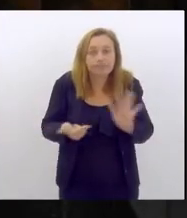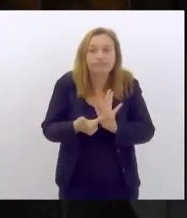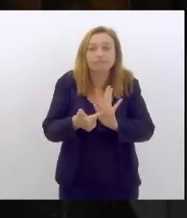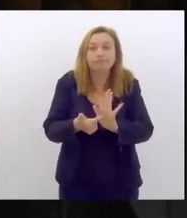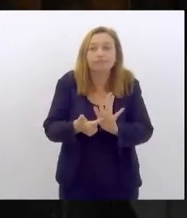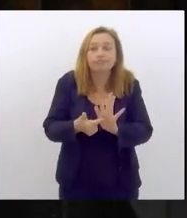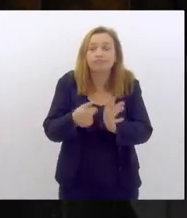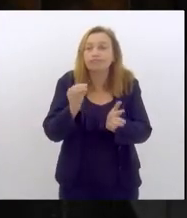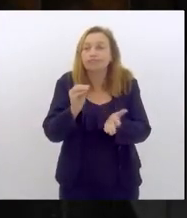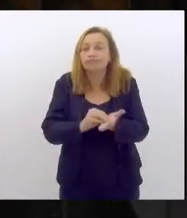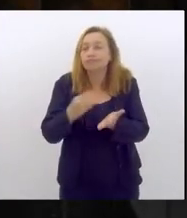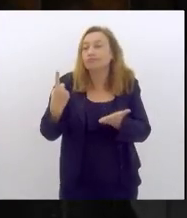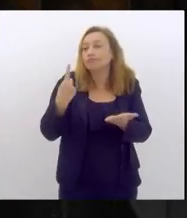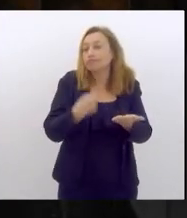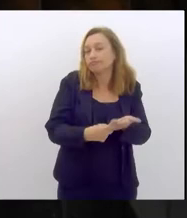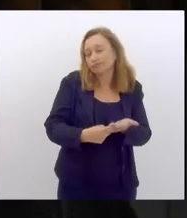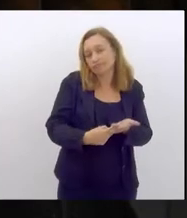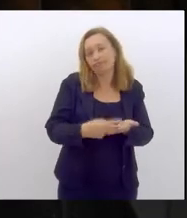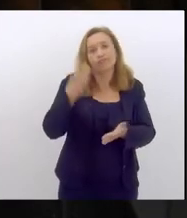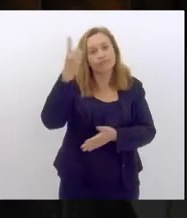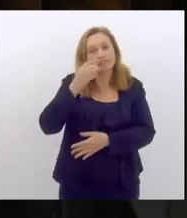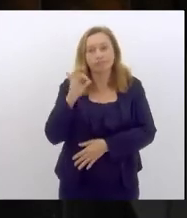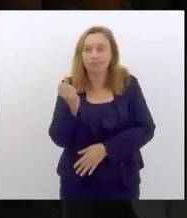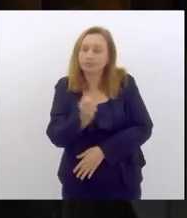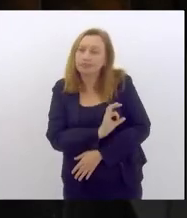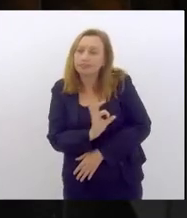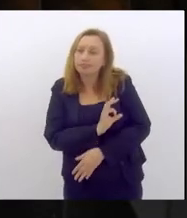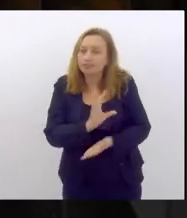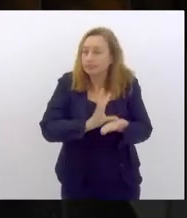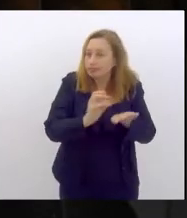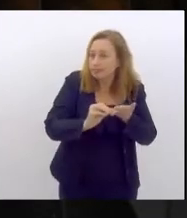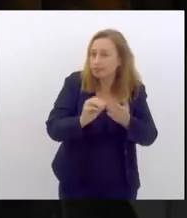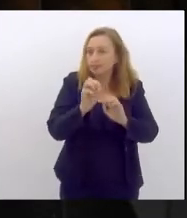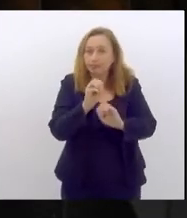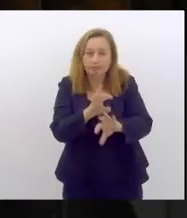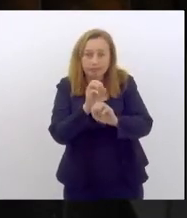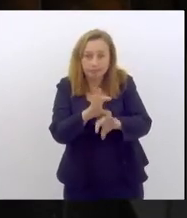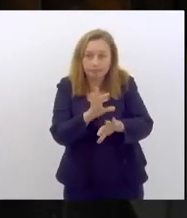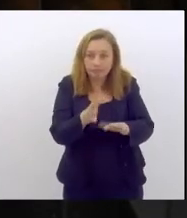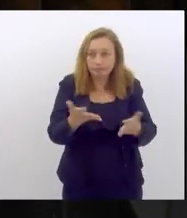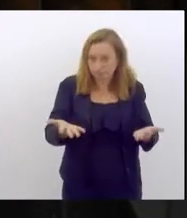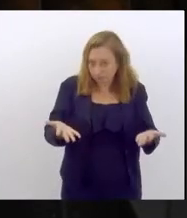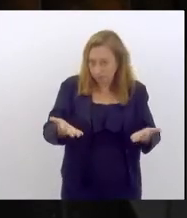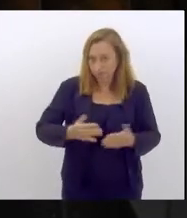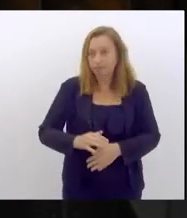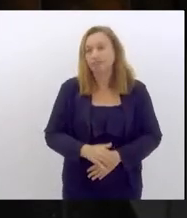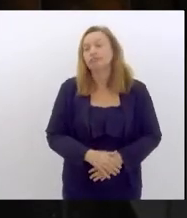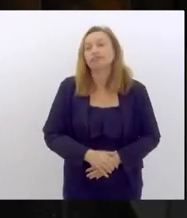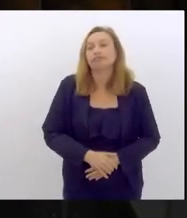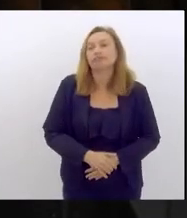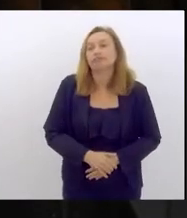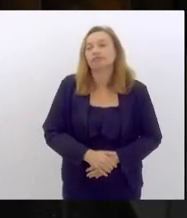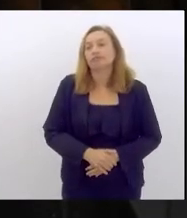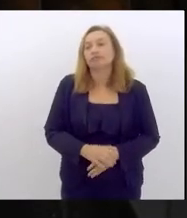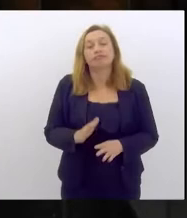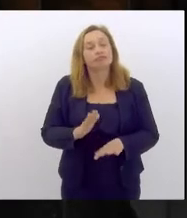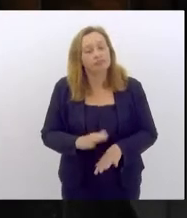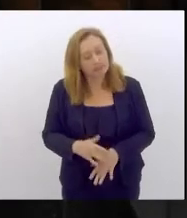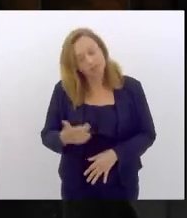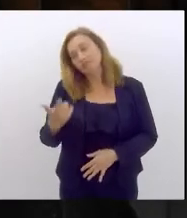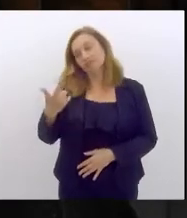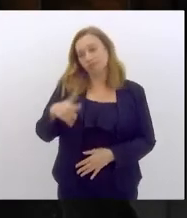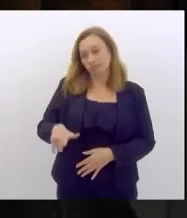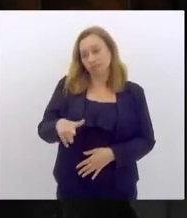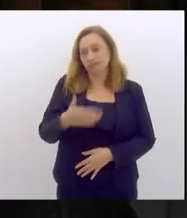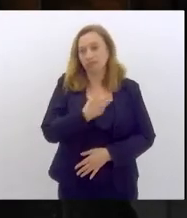um descompromisso, deputada Marta Rocha, com a pauta da educação sem precedente. Mais uma vez,